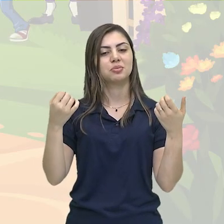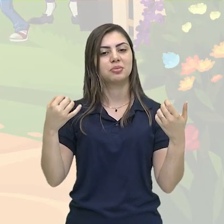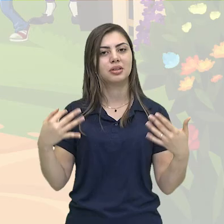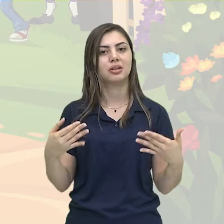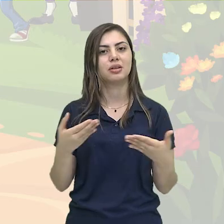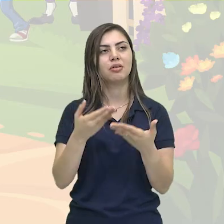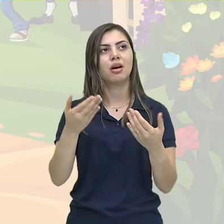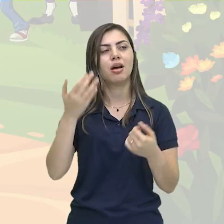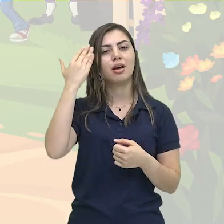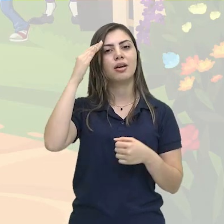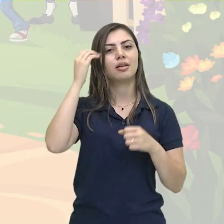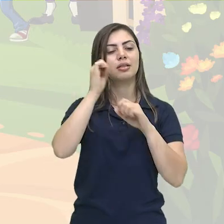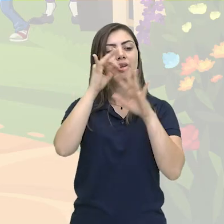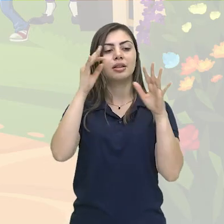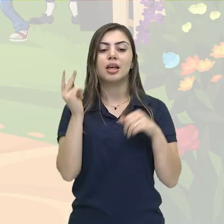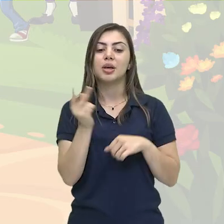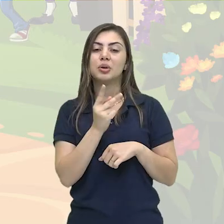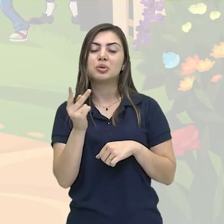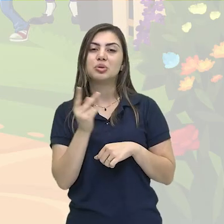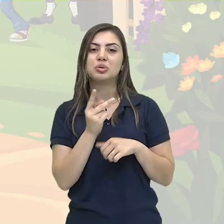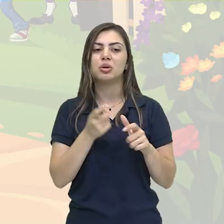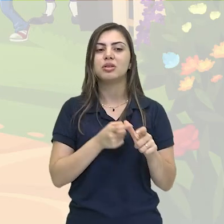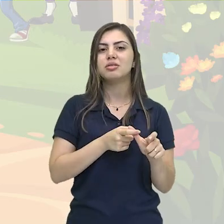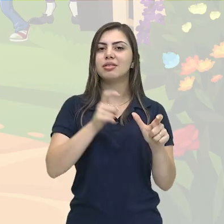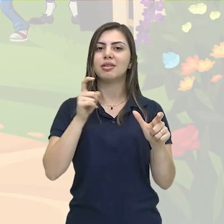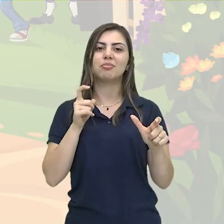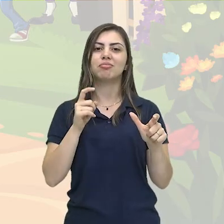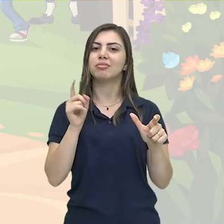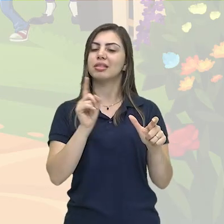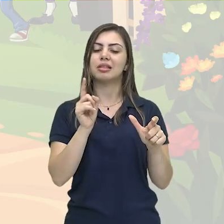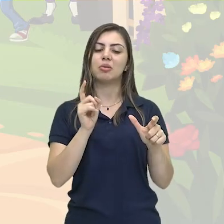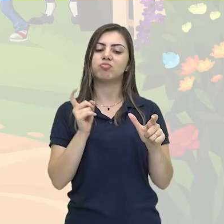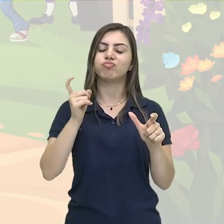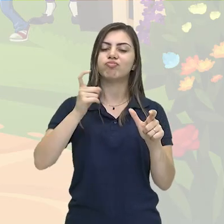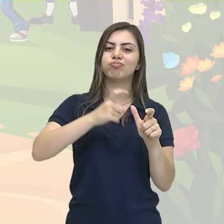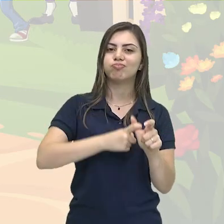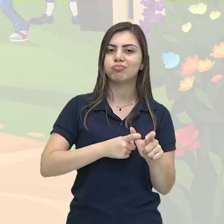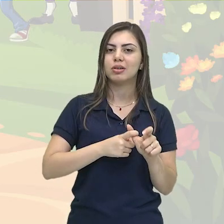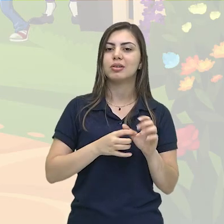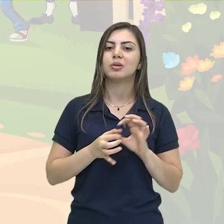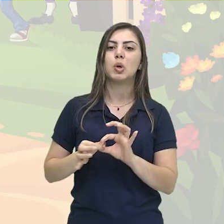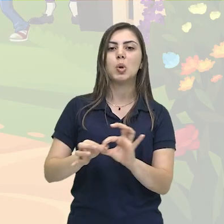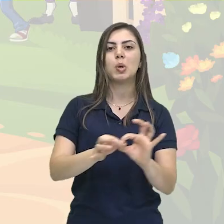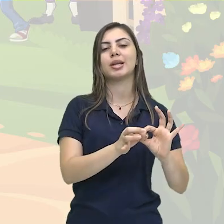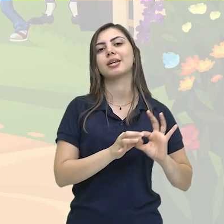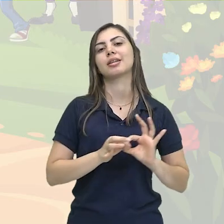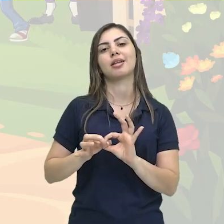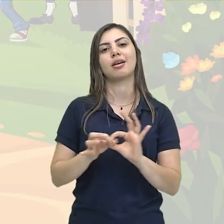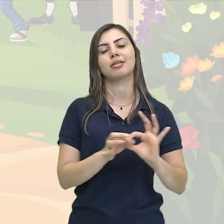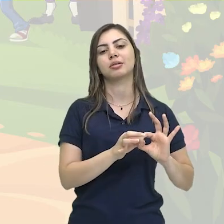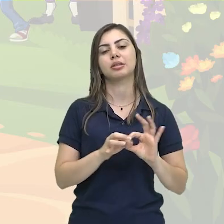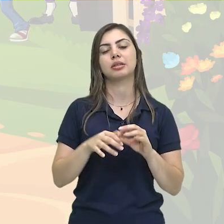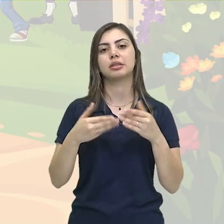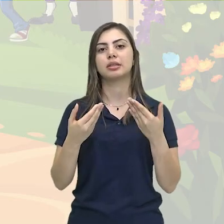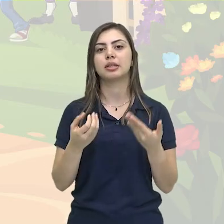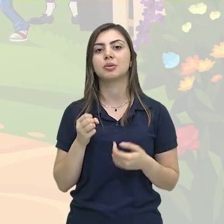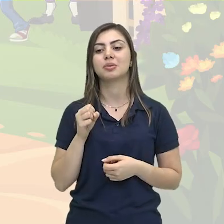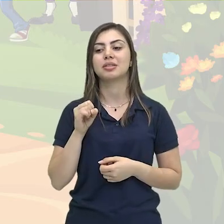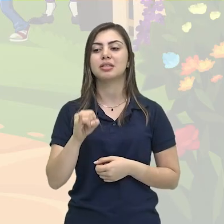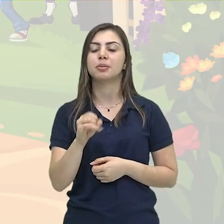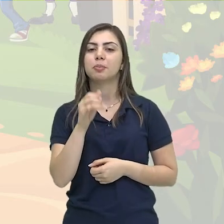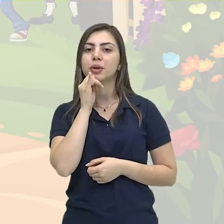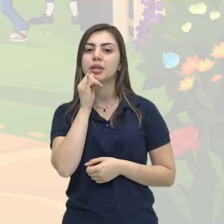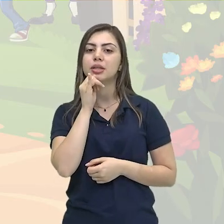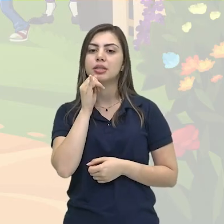vocês entendam que um depende do outro, né? Um está intrinsecamente ligado ao outro. Ou seja, se faltar